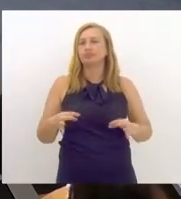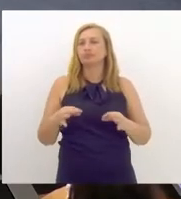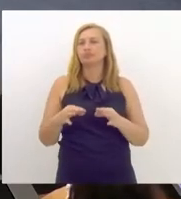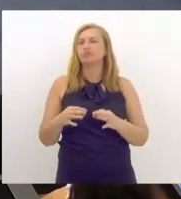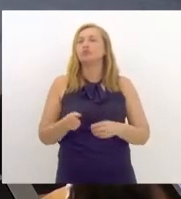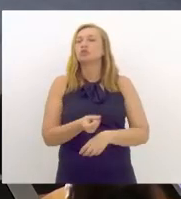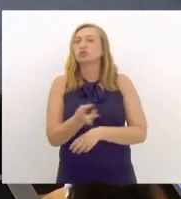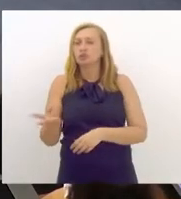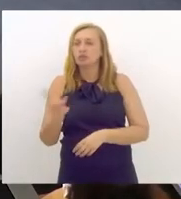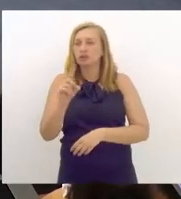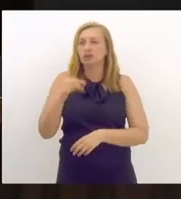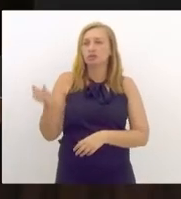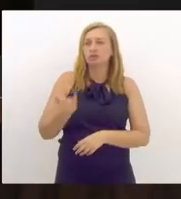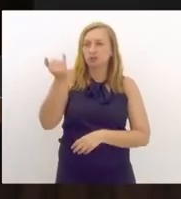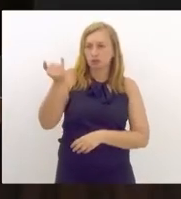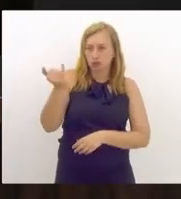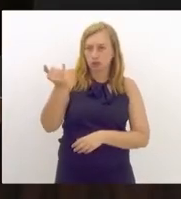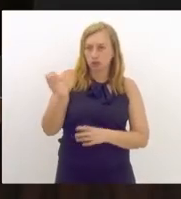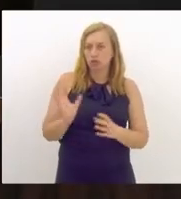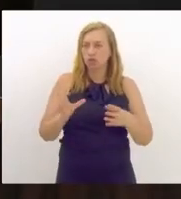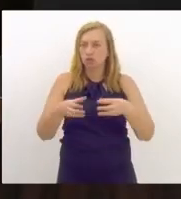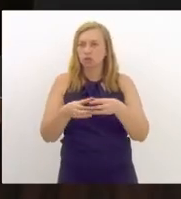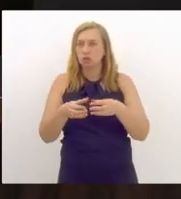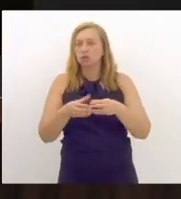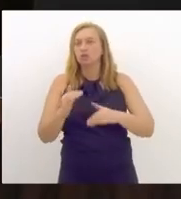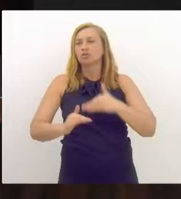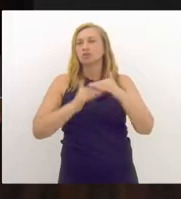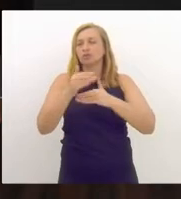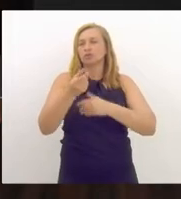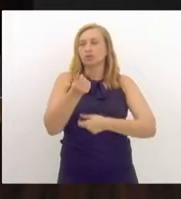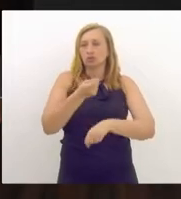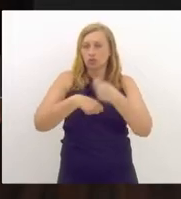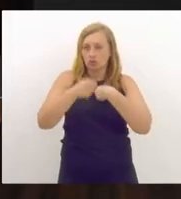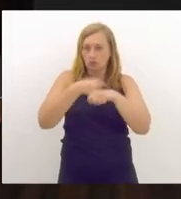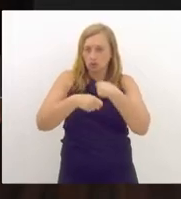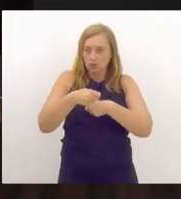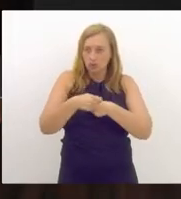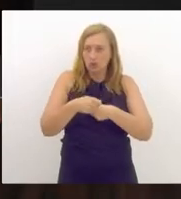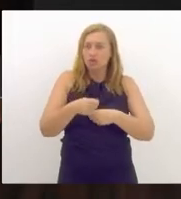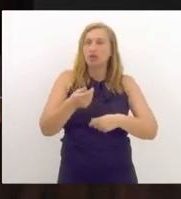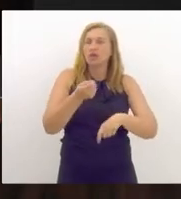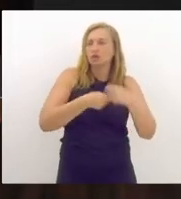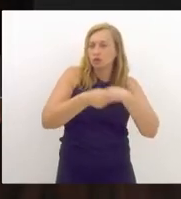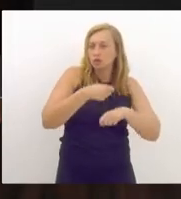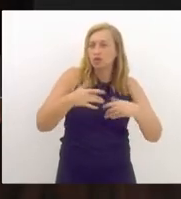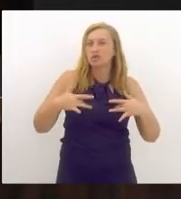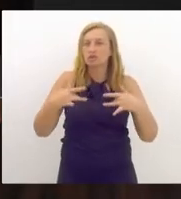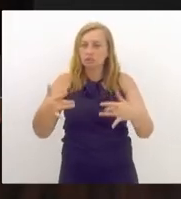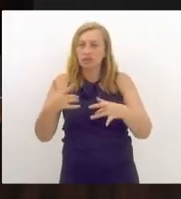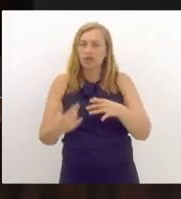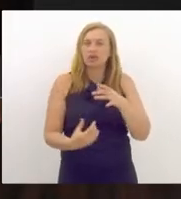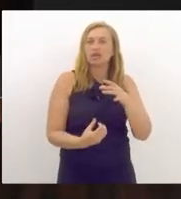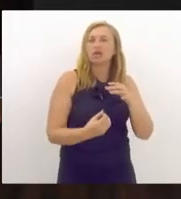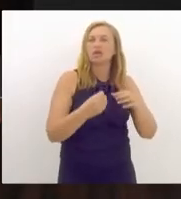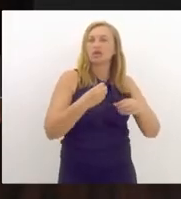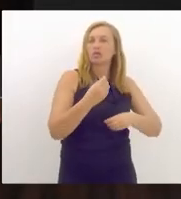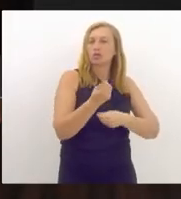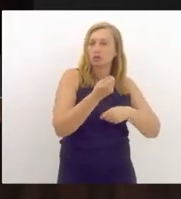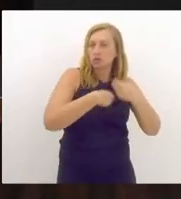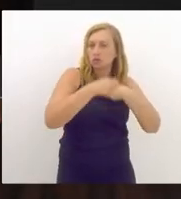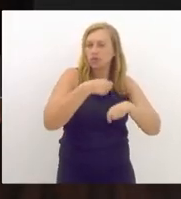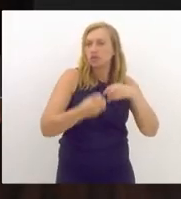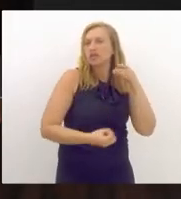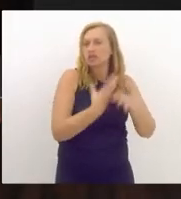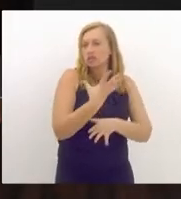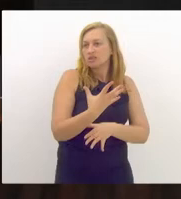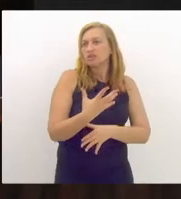cooperativismo é importante para o desenvolvimento econômico quanto a economia solidária economia criativa enfim